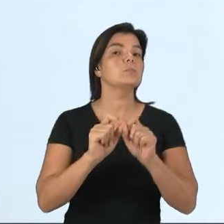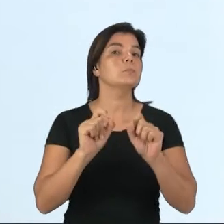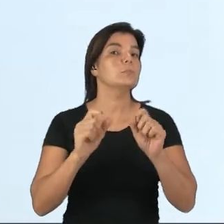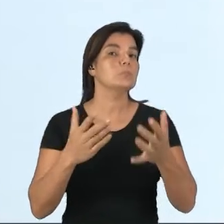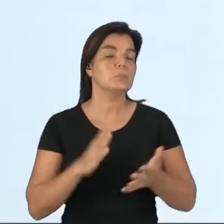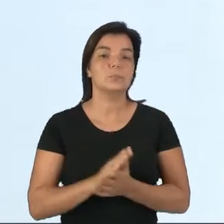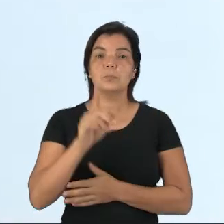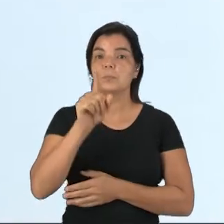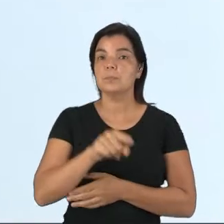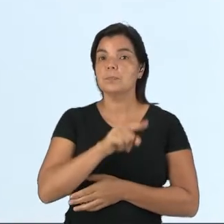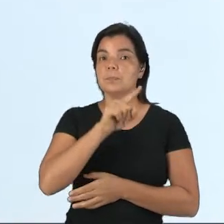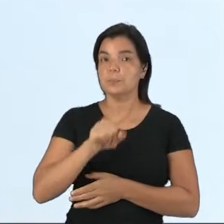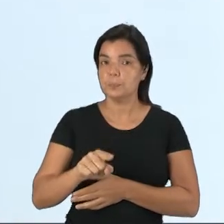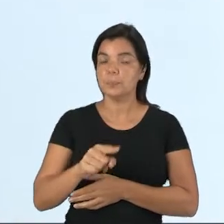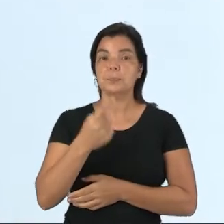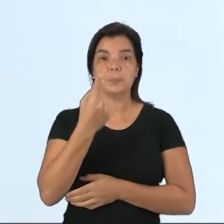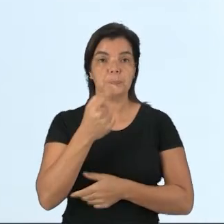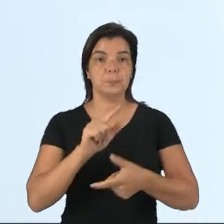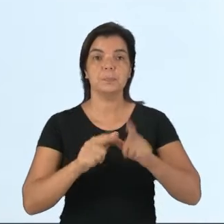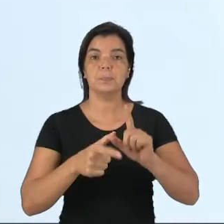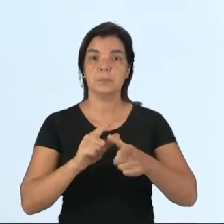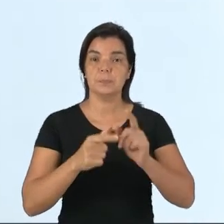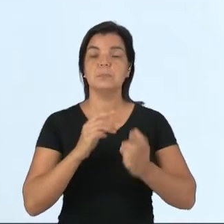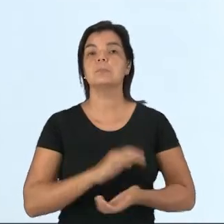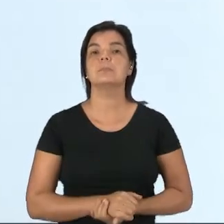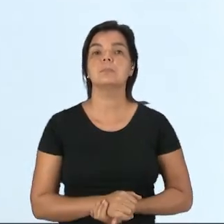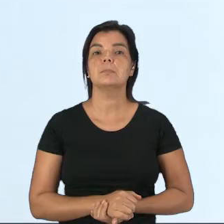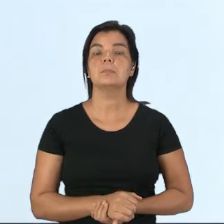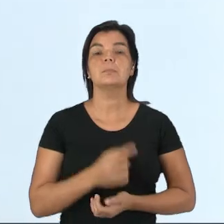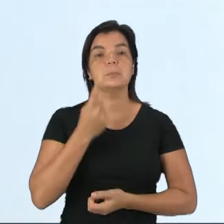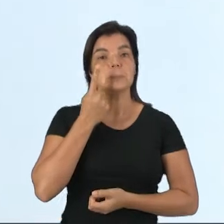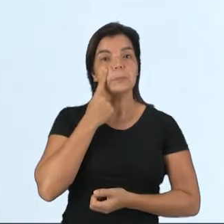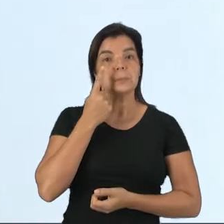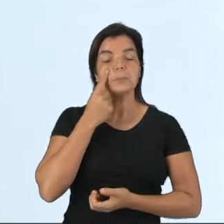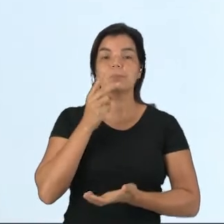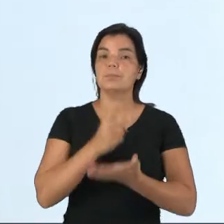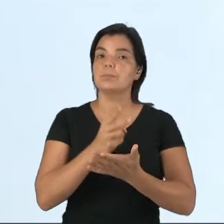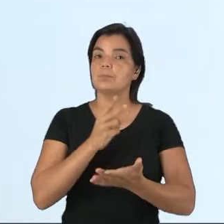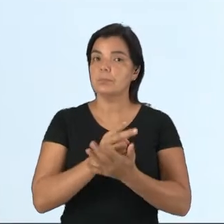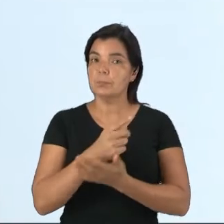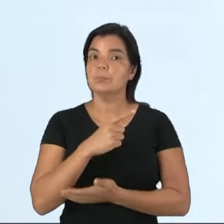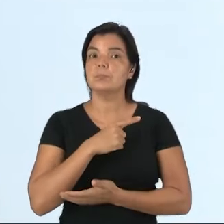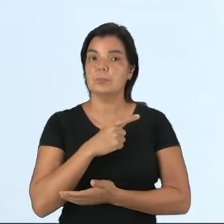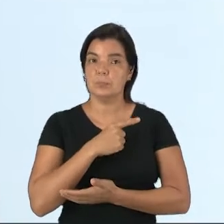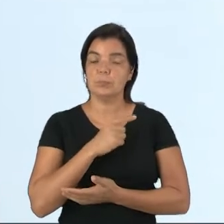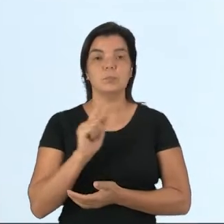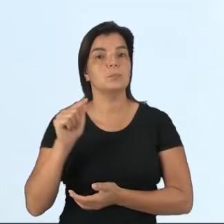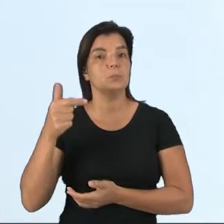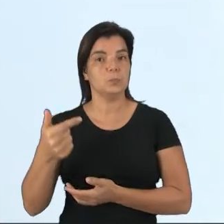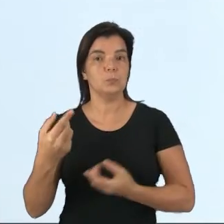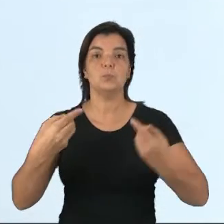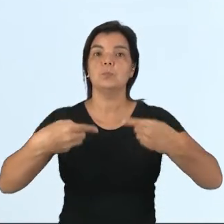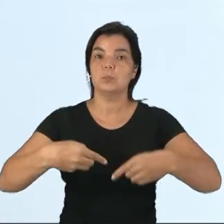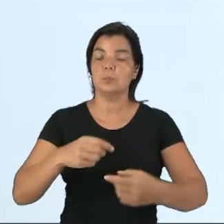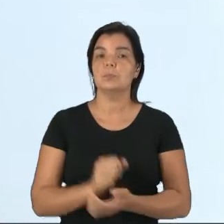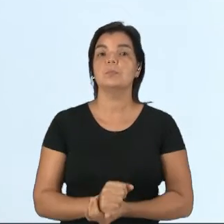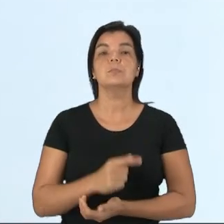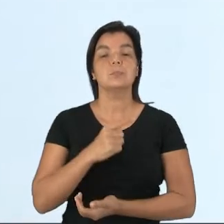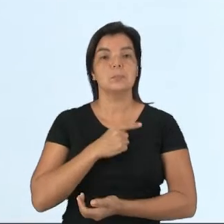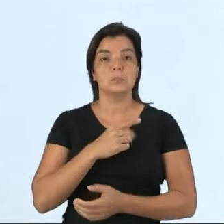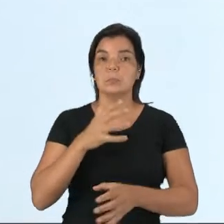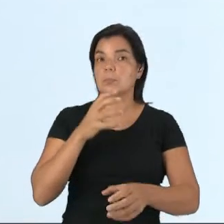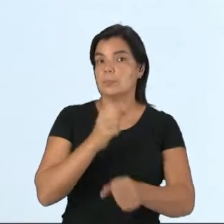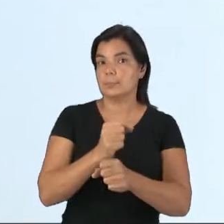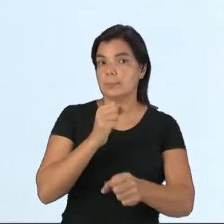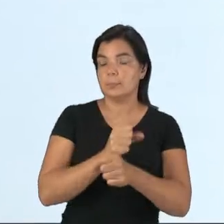O cancelamento em uma das incógnitas, né? Procurando sempre obter um oposto ao outro. A gente vai fazer a